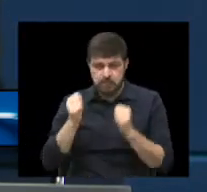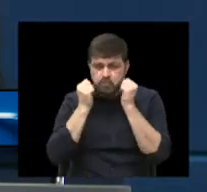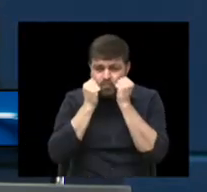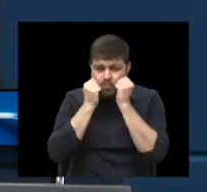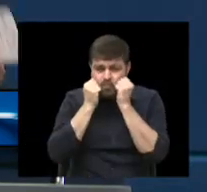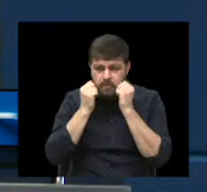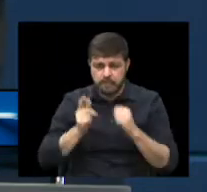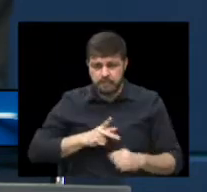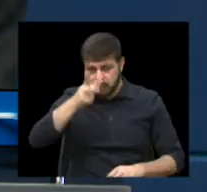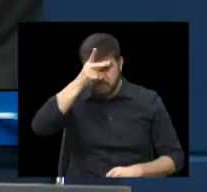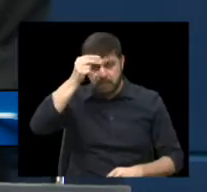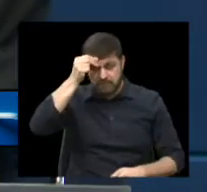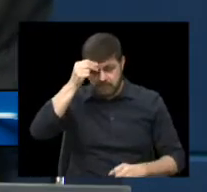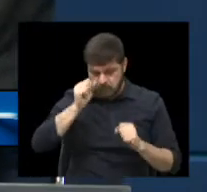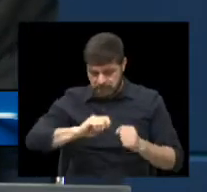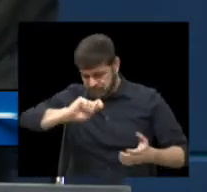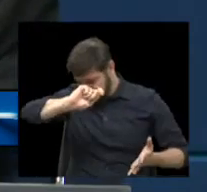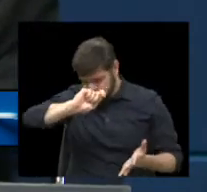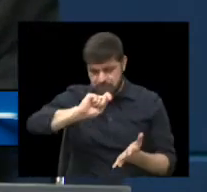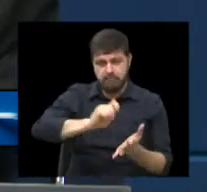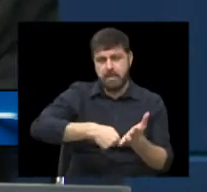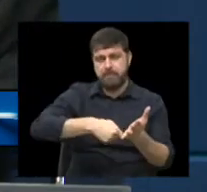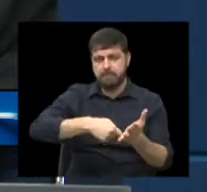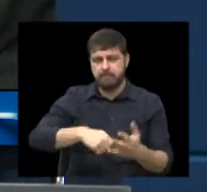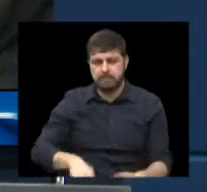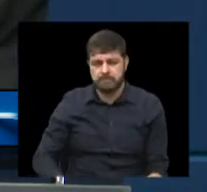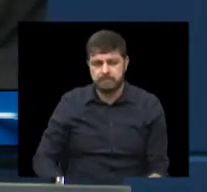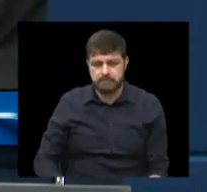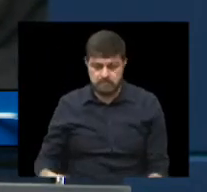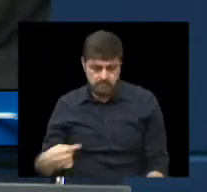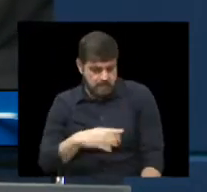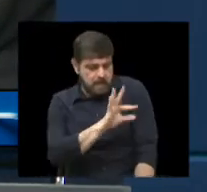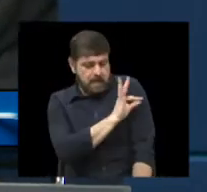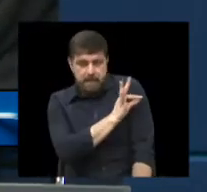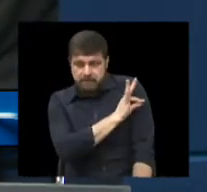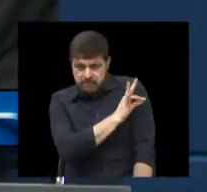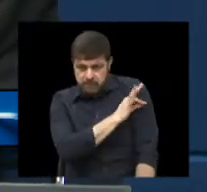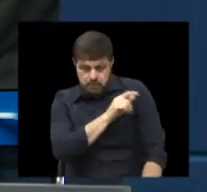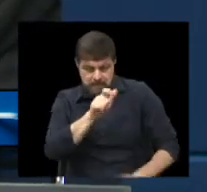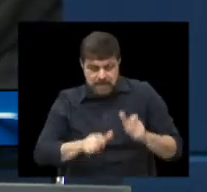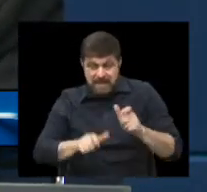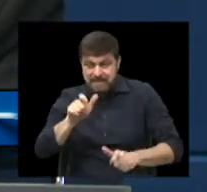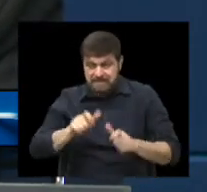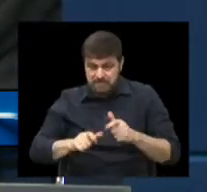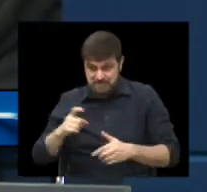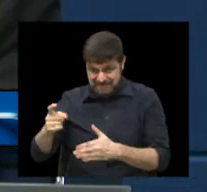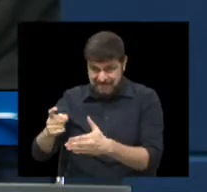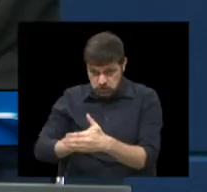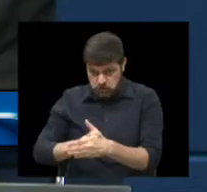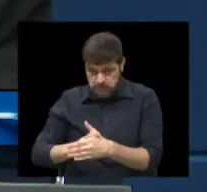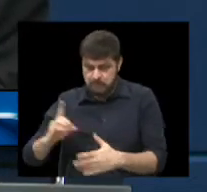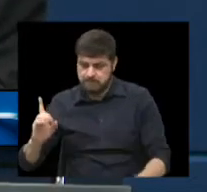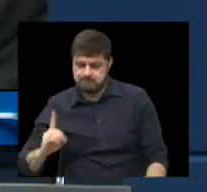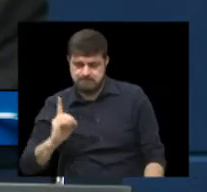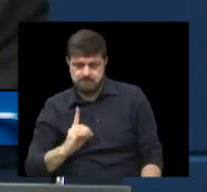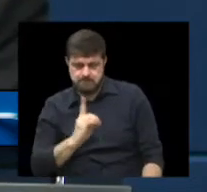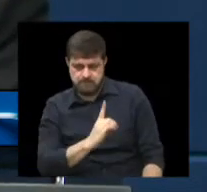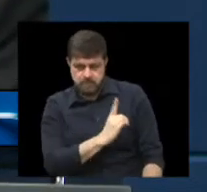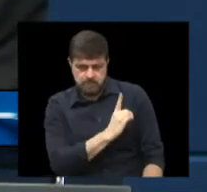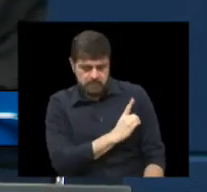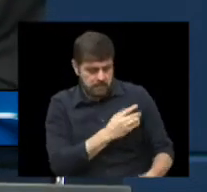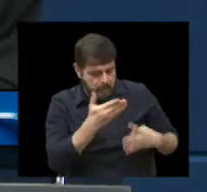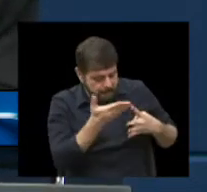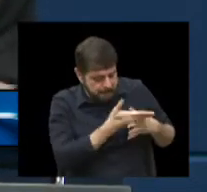o prefeito poder sancionar o projeto e, enfim, dar liberdade para que os cidadãos, e os cidadãos de